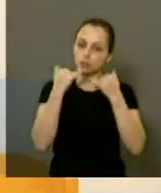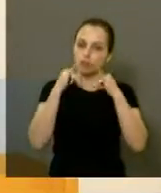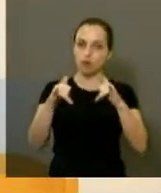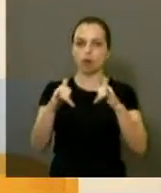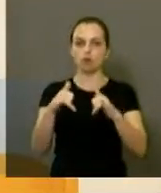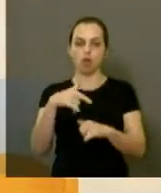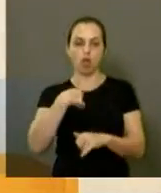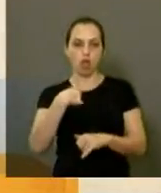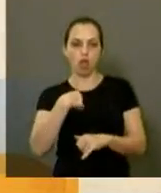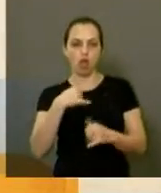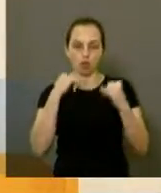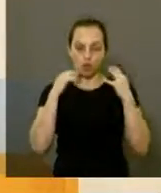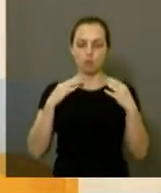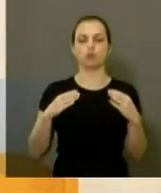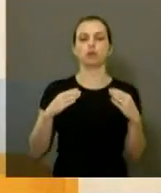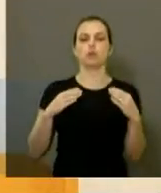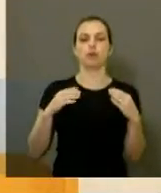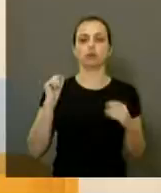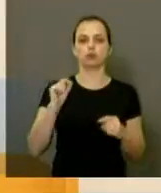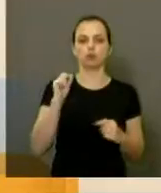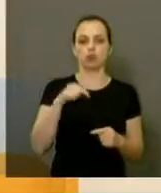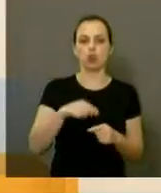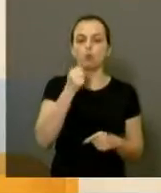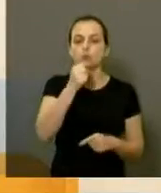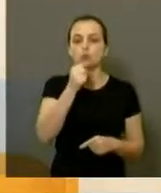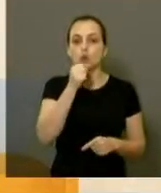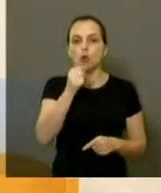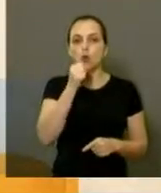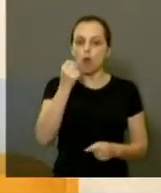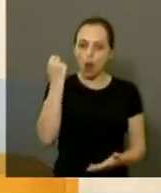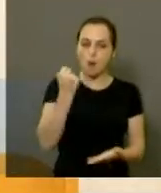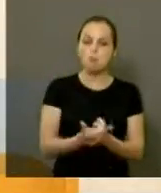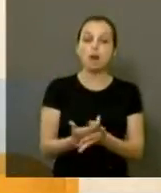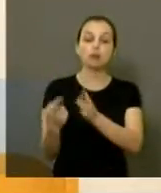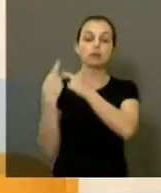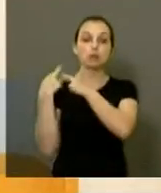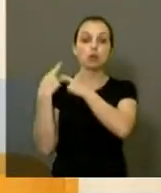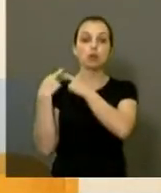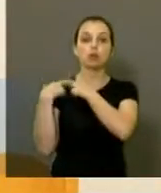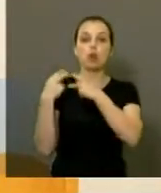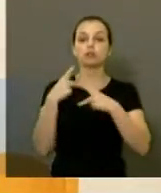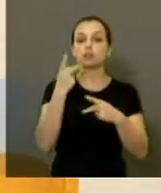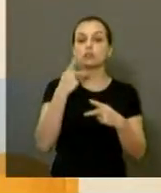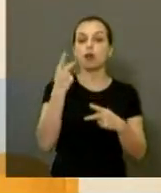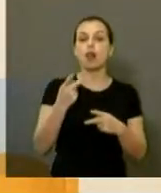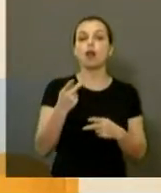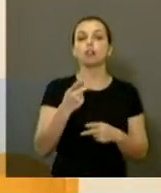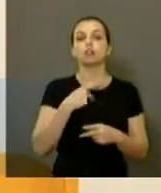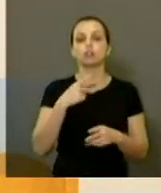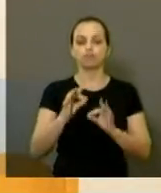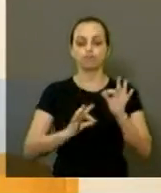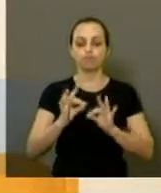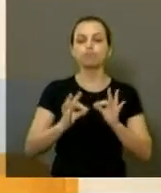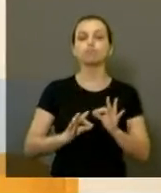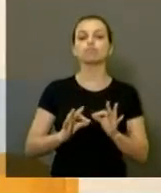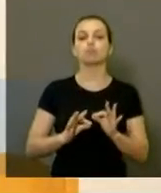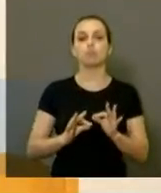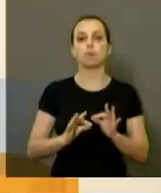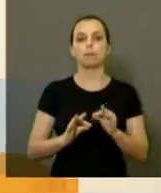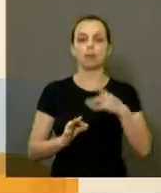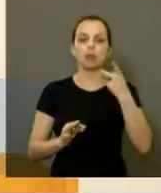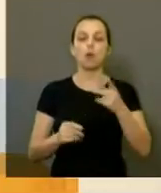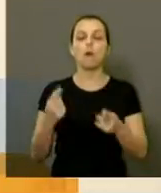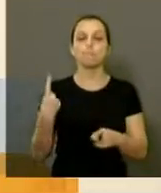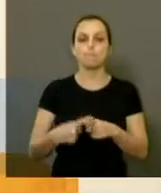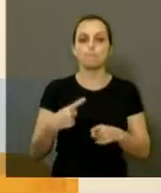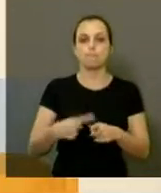comporto. Eu, quando uso esse microfone aqui, eu pago a responsabilidade das minhas palavras e dos meus atos, porque é isso que o